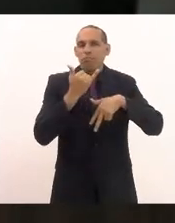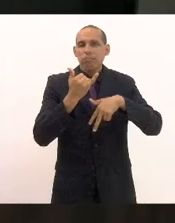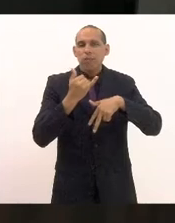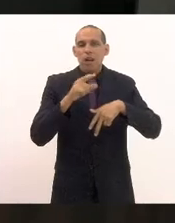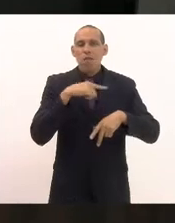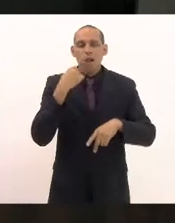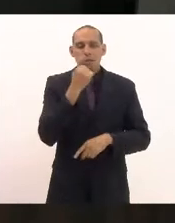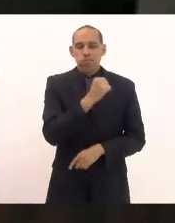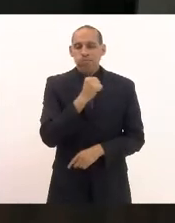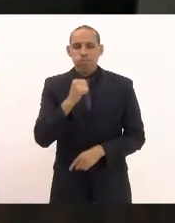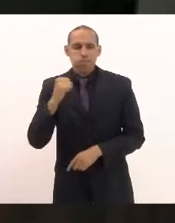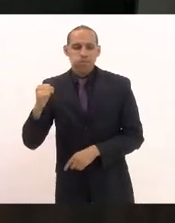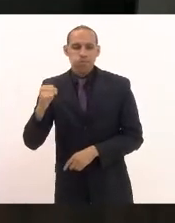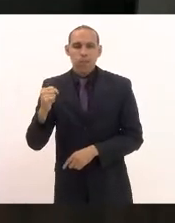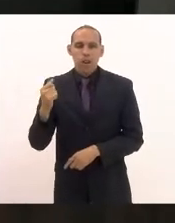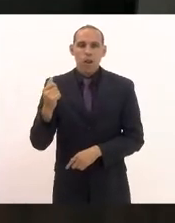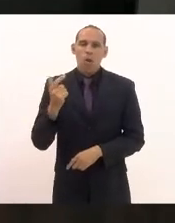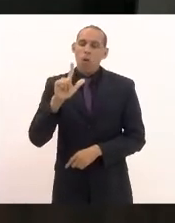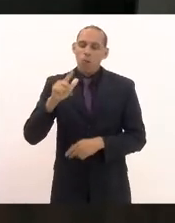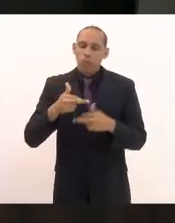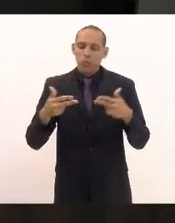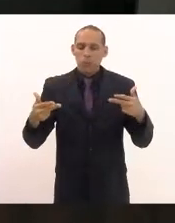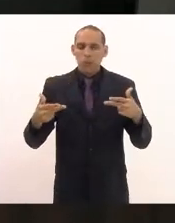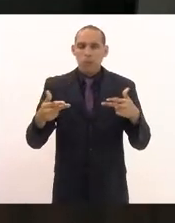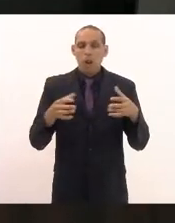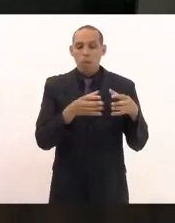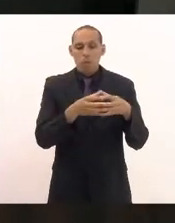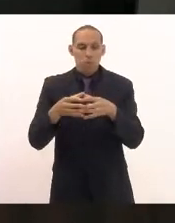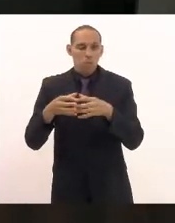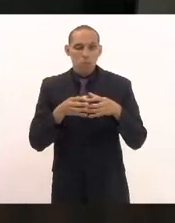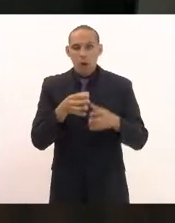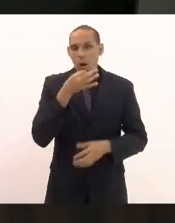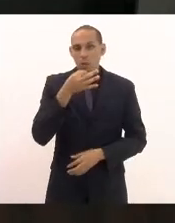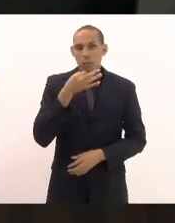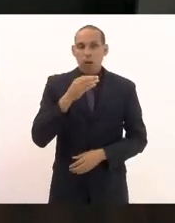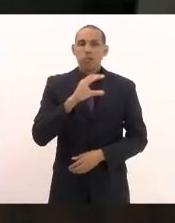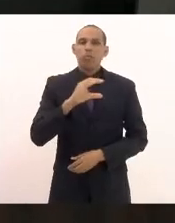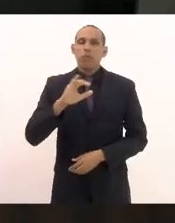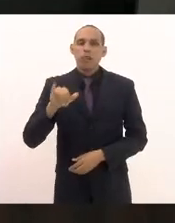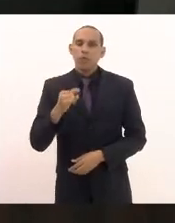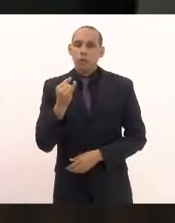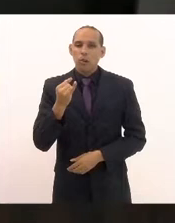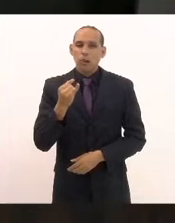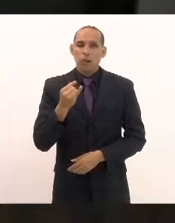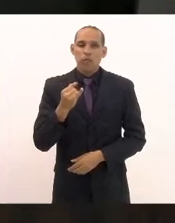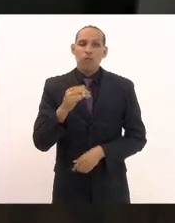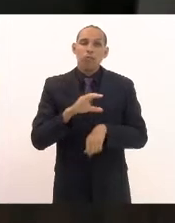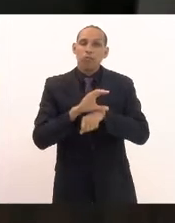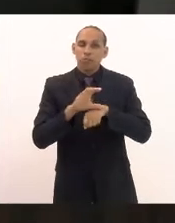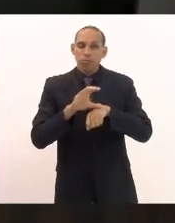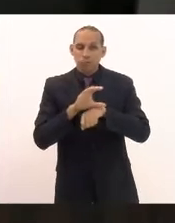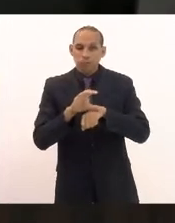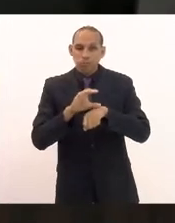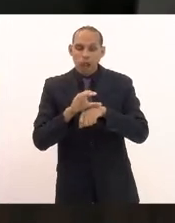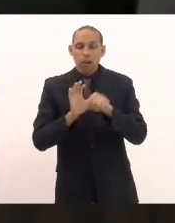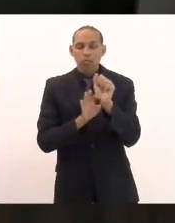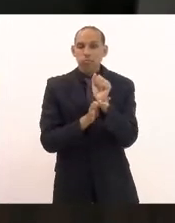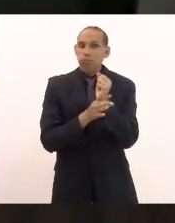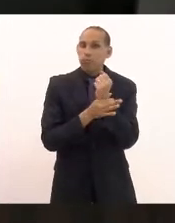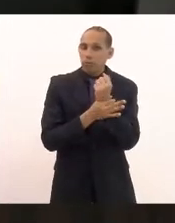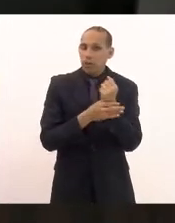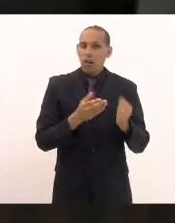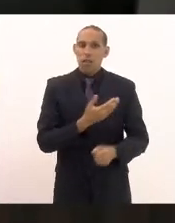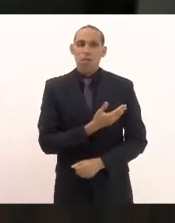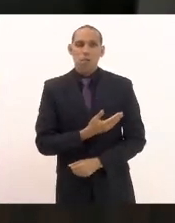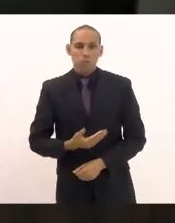Rio de Janeiro e da outras providências. Pareceres das comissões de Constituição e Justiça, pela constitucionalidade, de segurança pública e assuntos